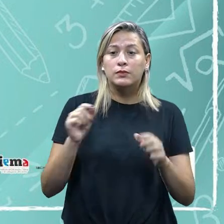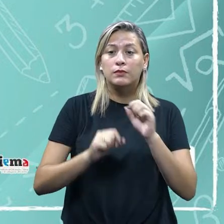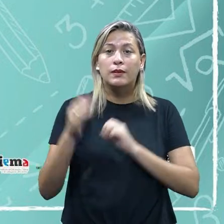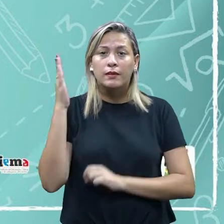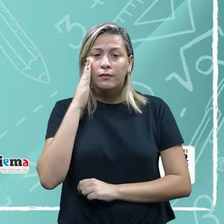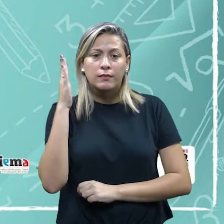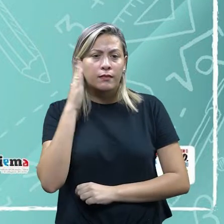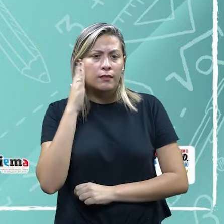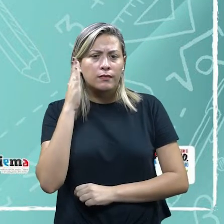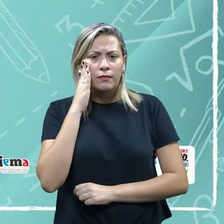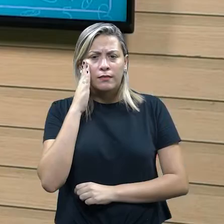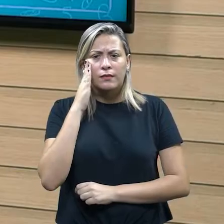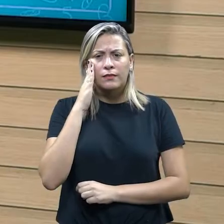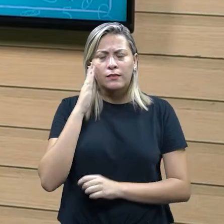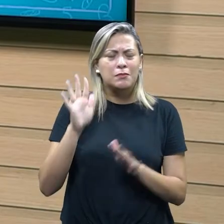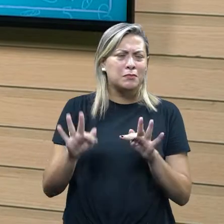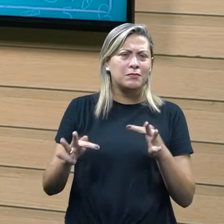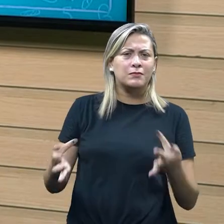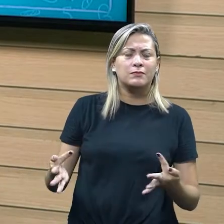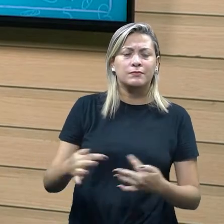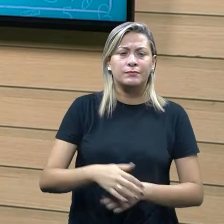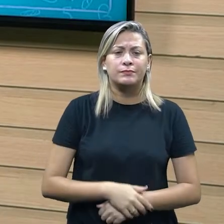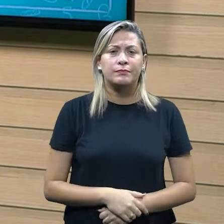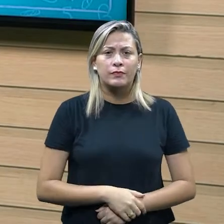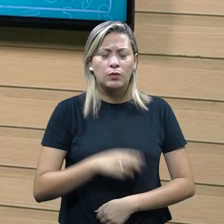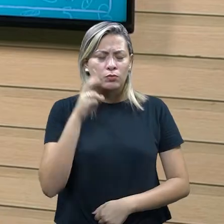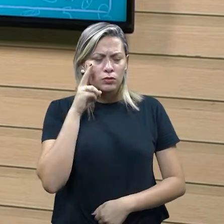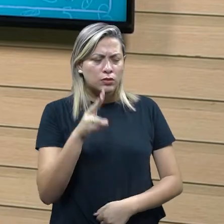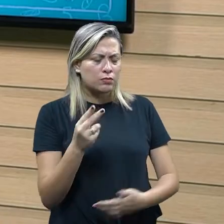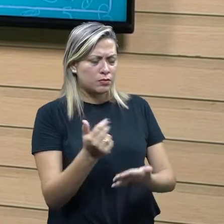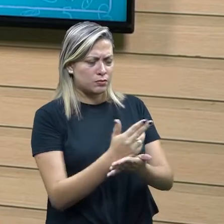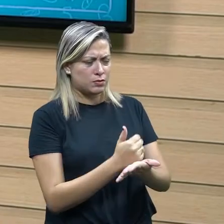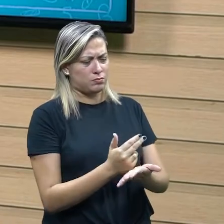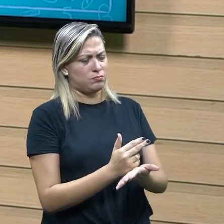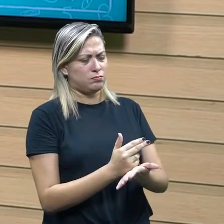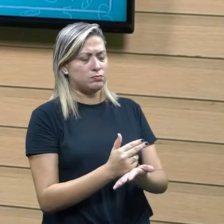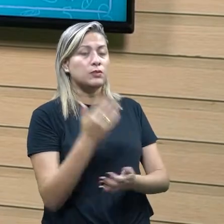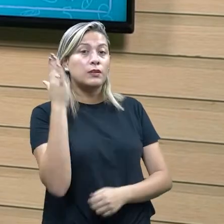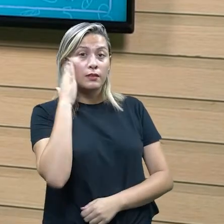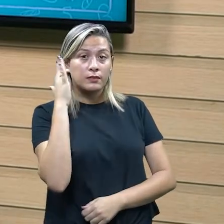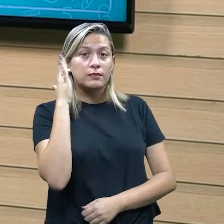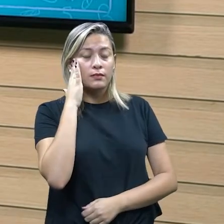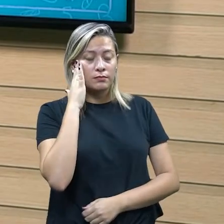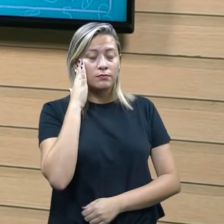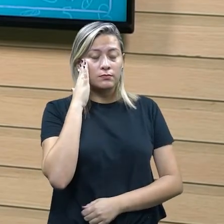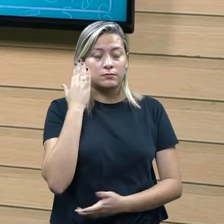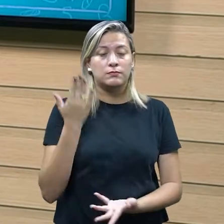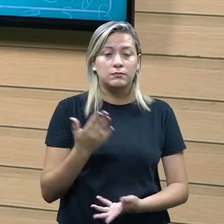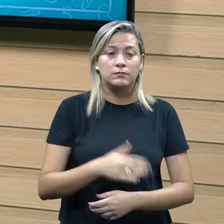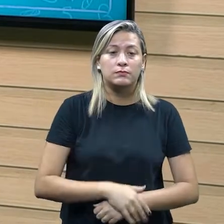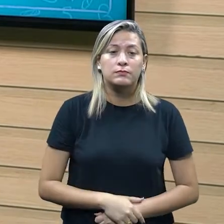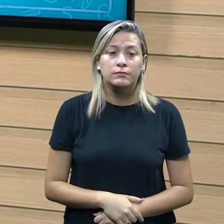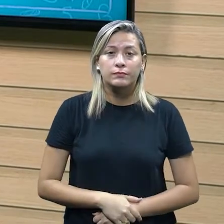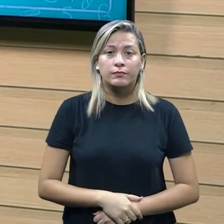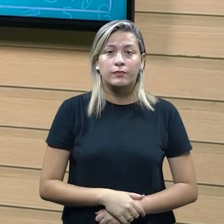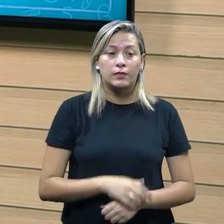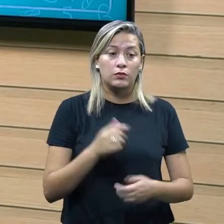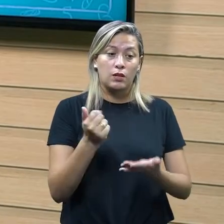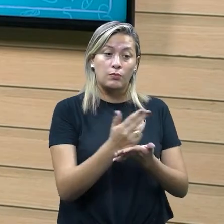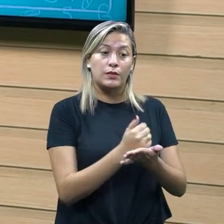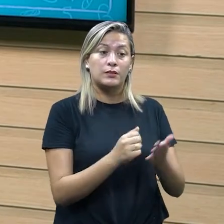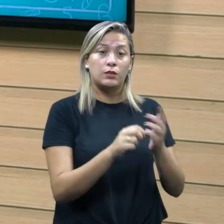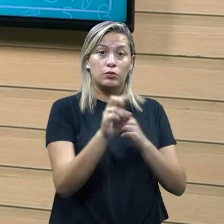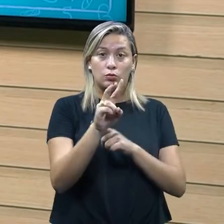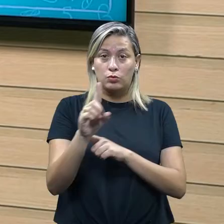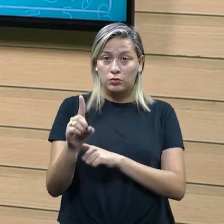de uma maneira bem mais simplista. Então, quando você se depara com o desenho, você consegue entender parte desse desenho, quando esse desenho é 2D,